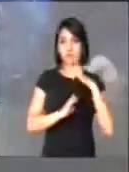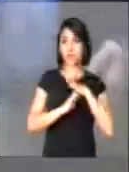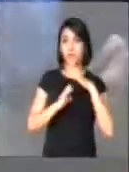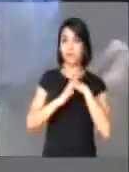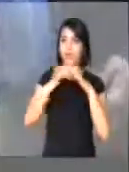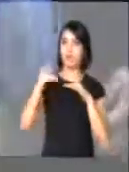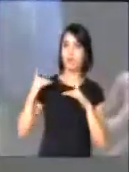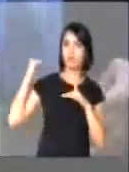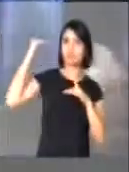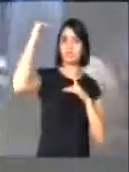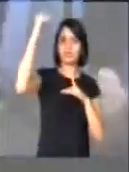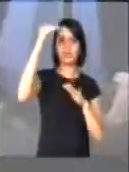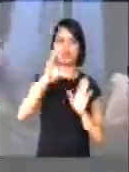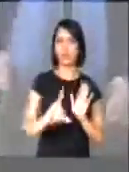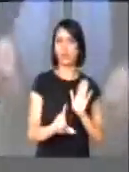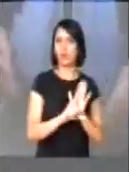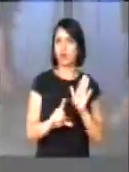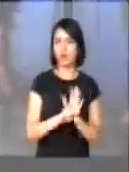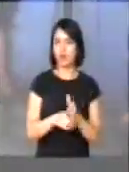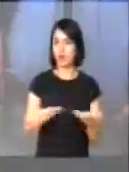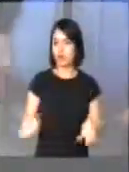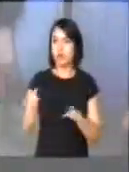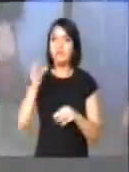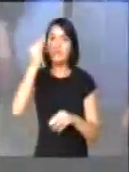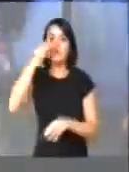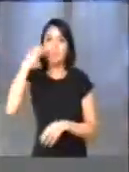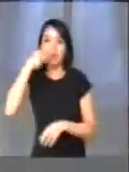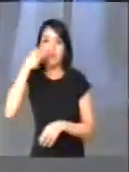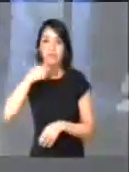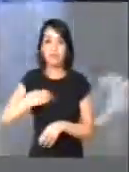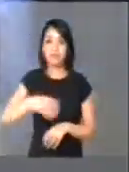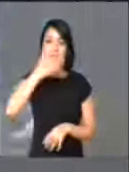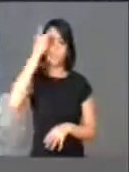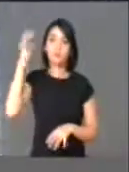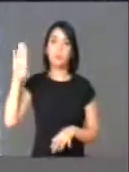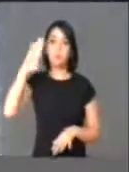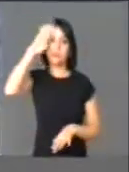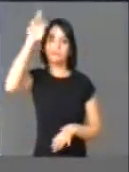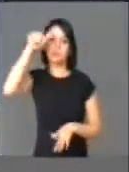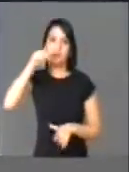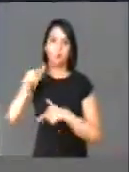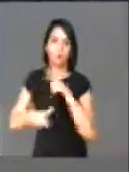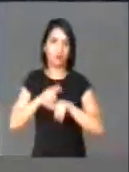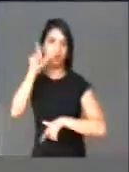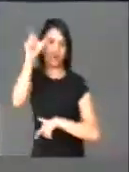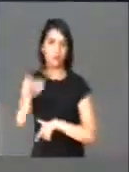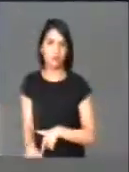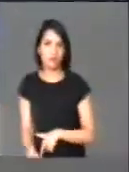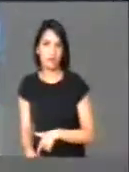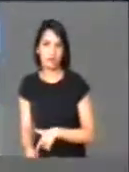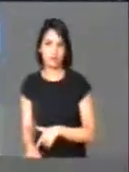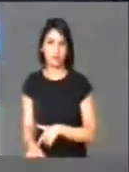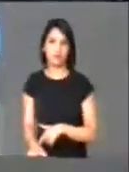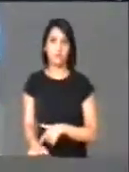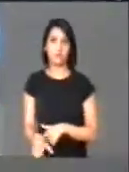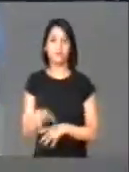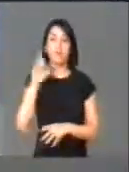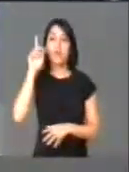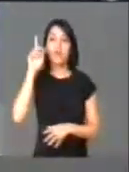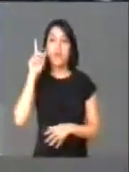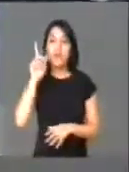legislado, enfraquecendo, portanto, os protagonistas menos organizados do lado do trabalho. É